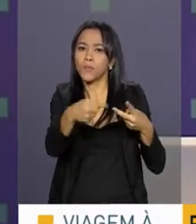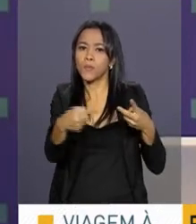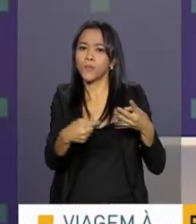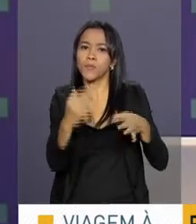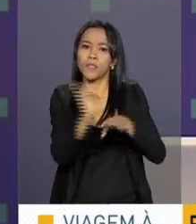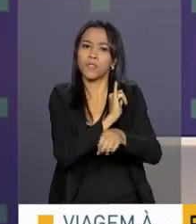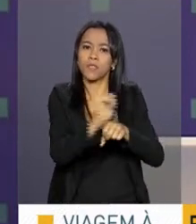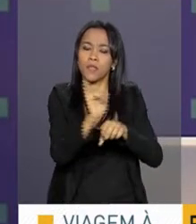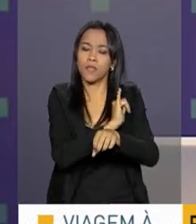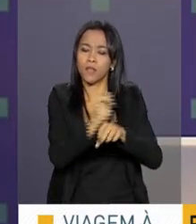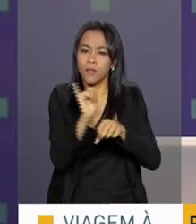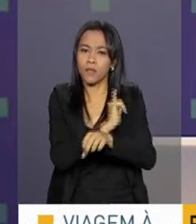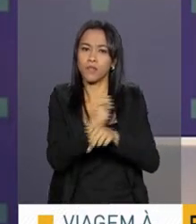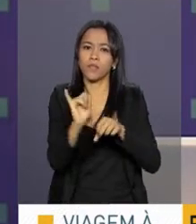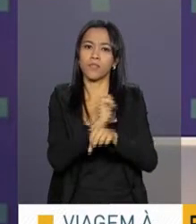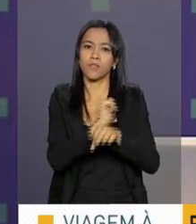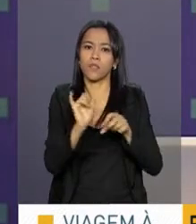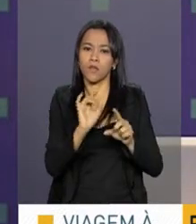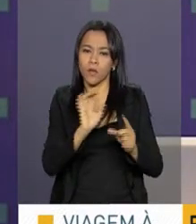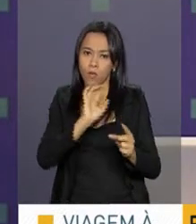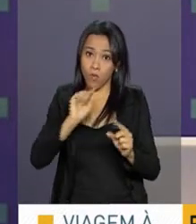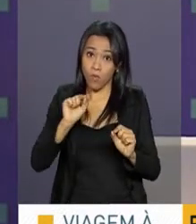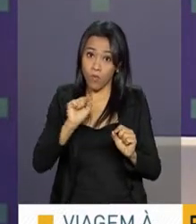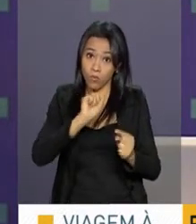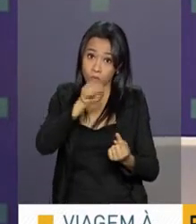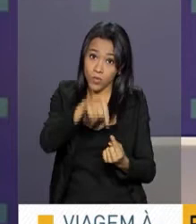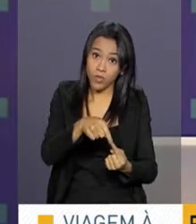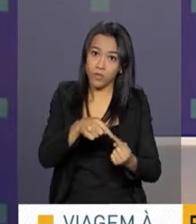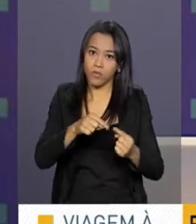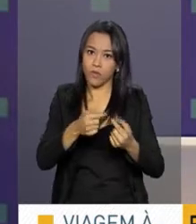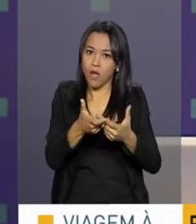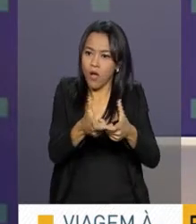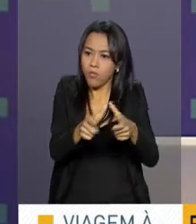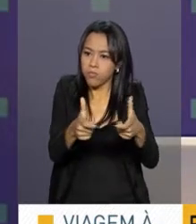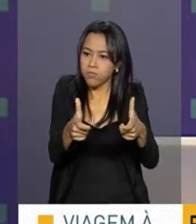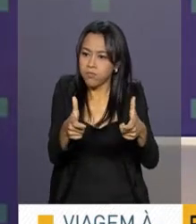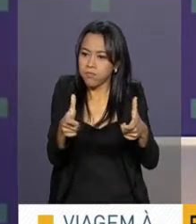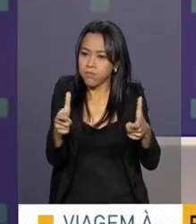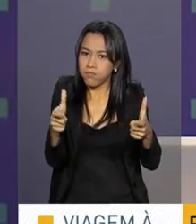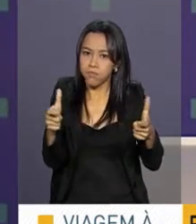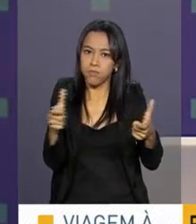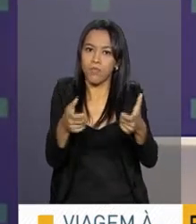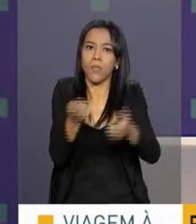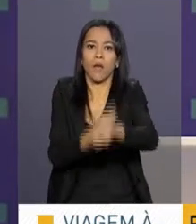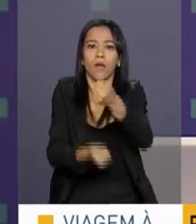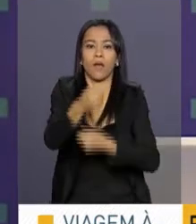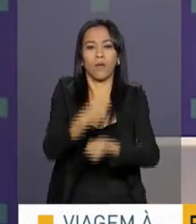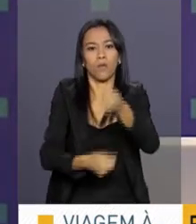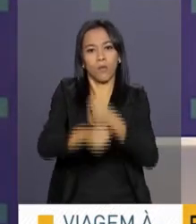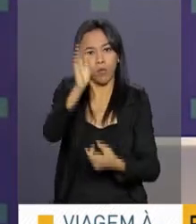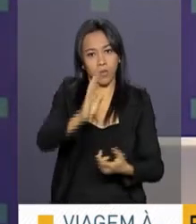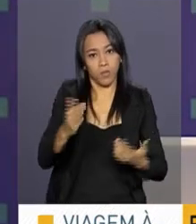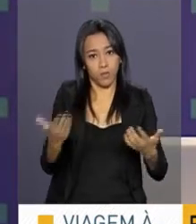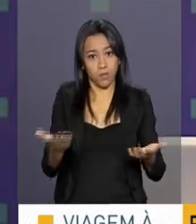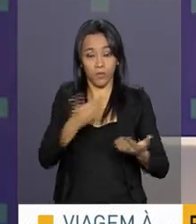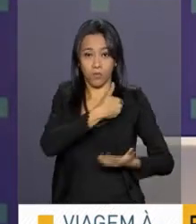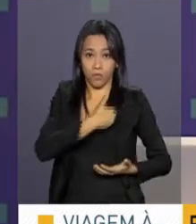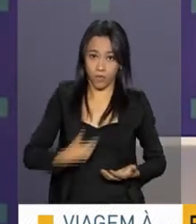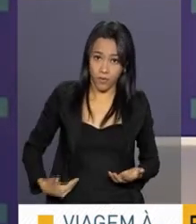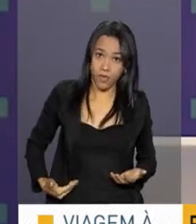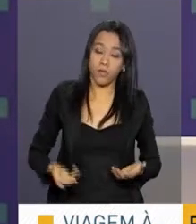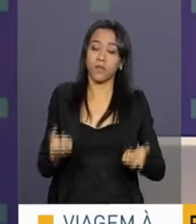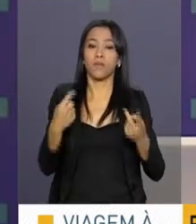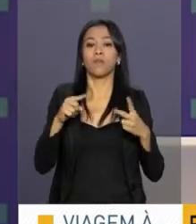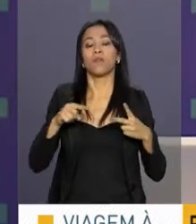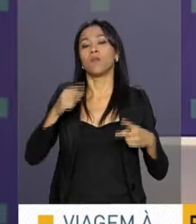voltadas para o ganho da produtividade, o crescimento da competitividade da economia brasileira. O governo do